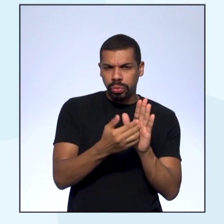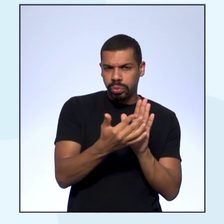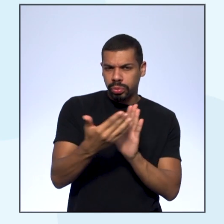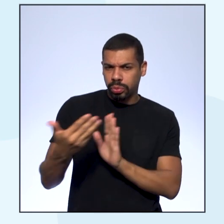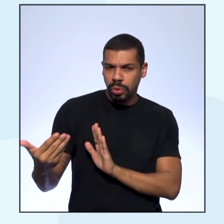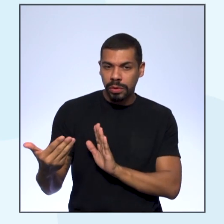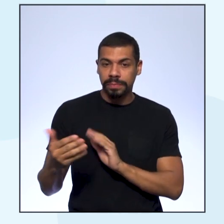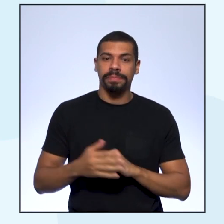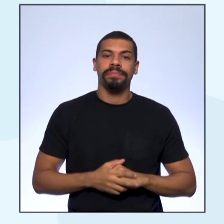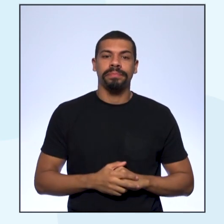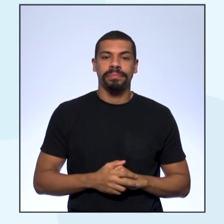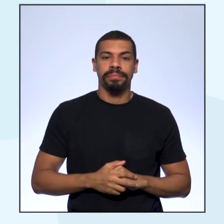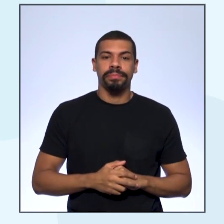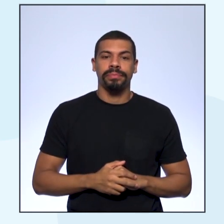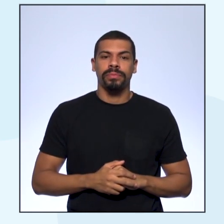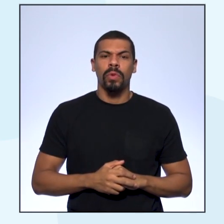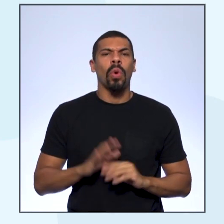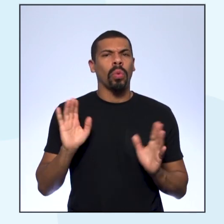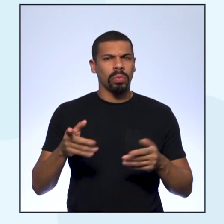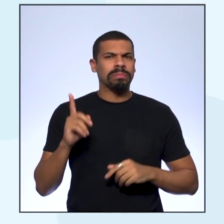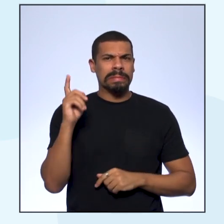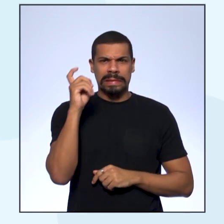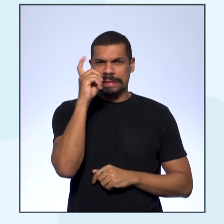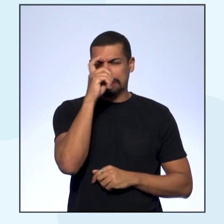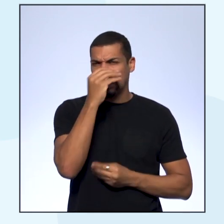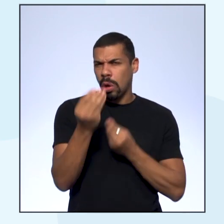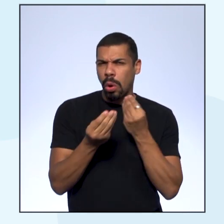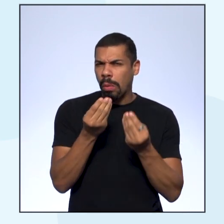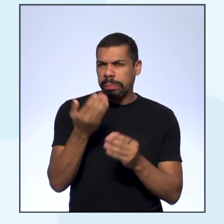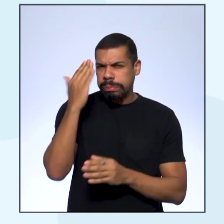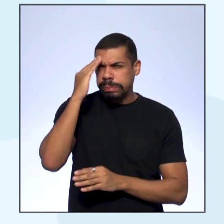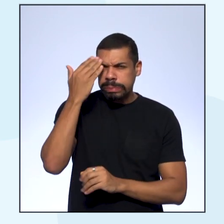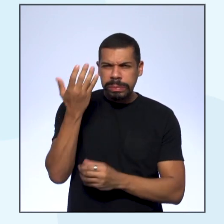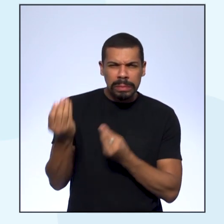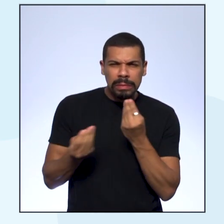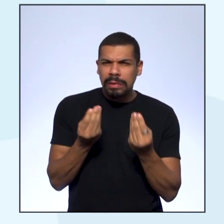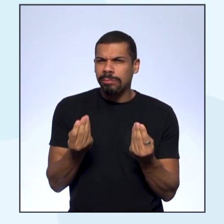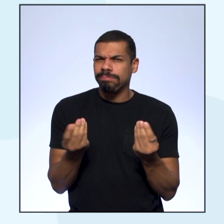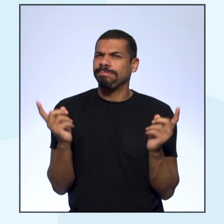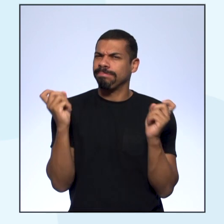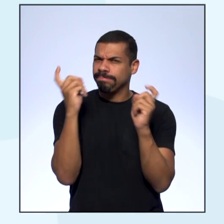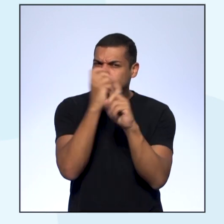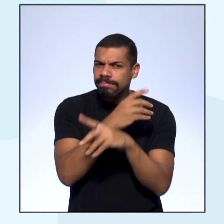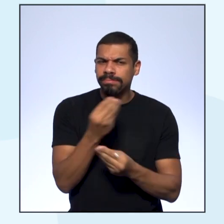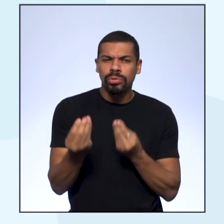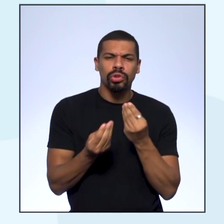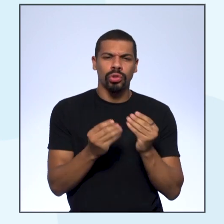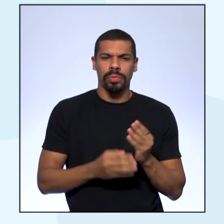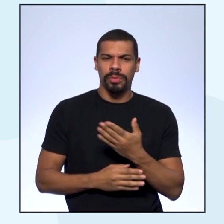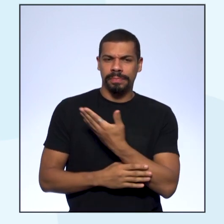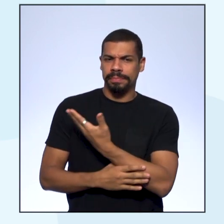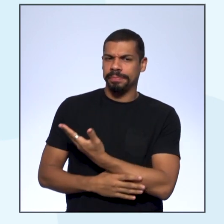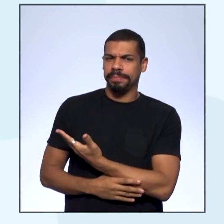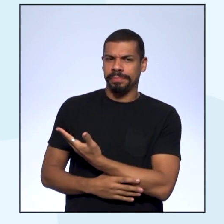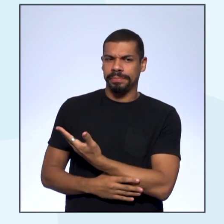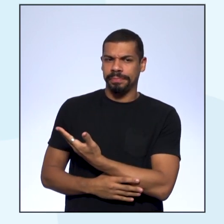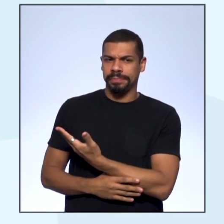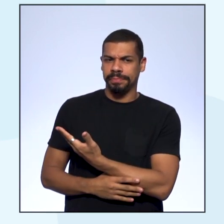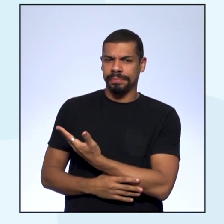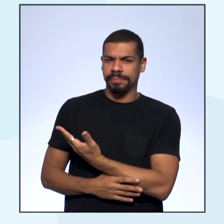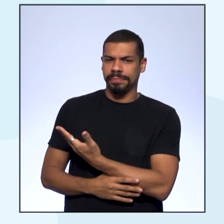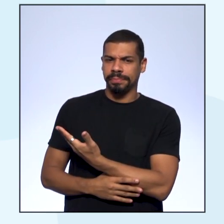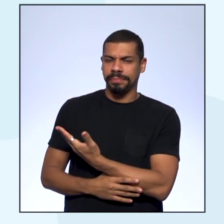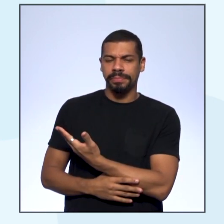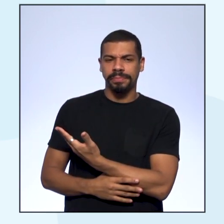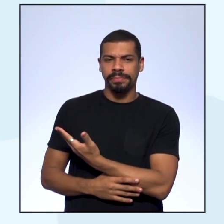quão difícil era essa escrita, né? Olha só, é uma escrita logográfica. O que isso significa? Que eram logos,